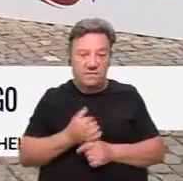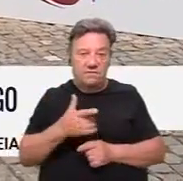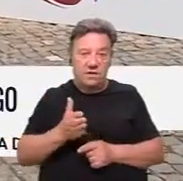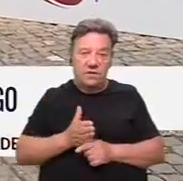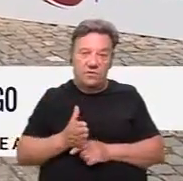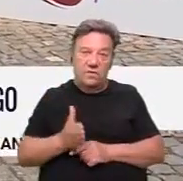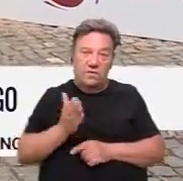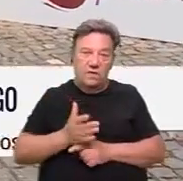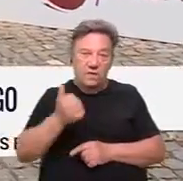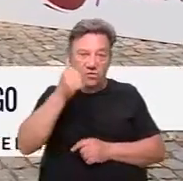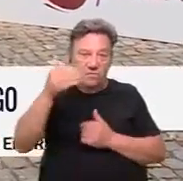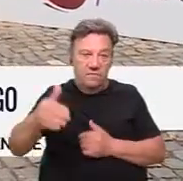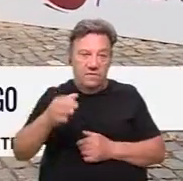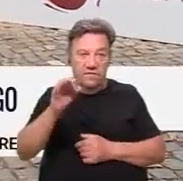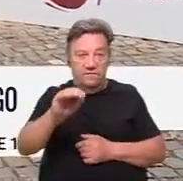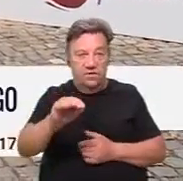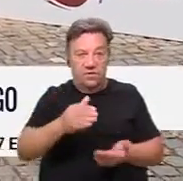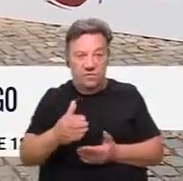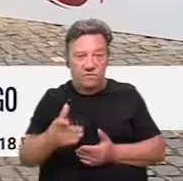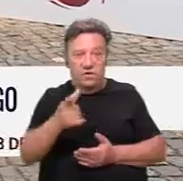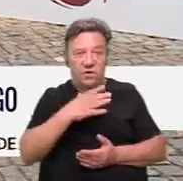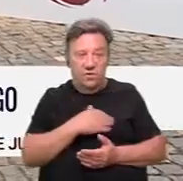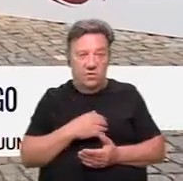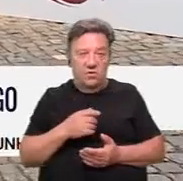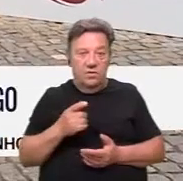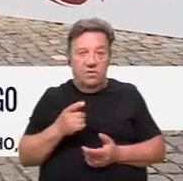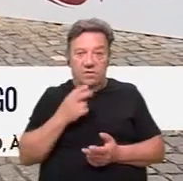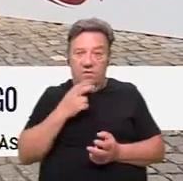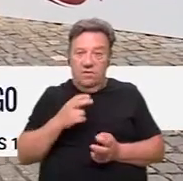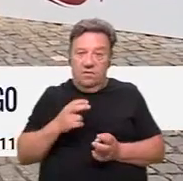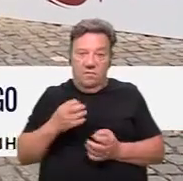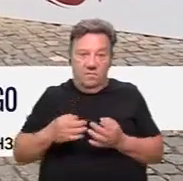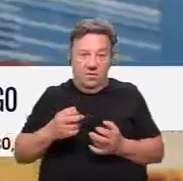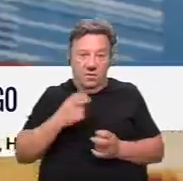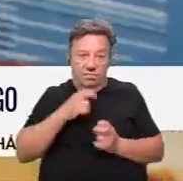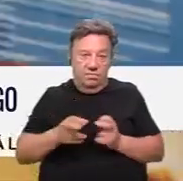decorrer até domingo. Fica feito o convite para aqueles que gostam de pôr adrenalina.